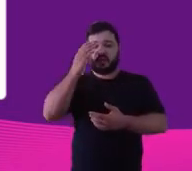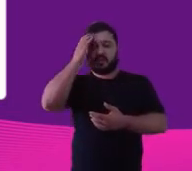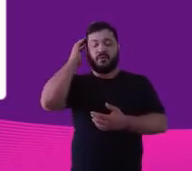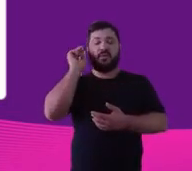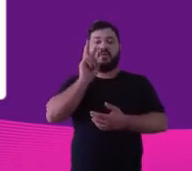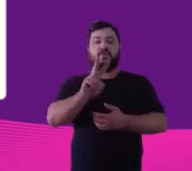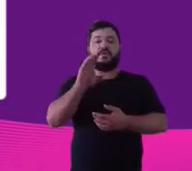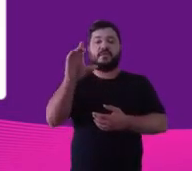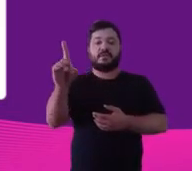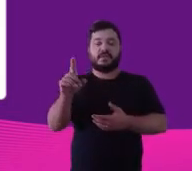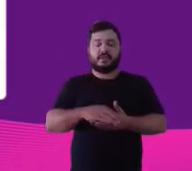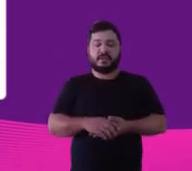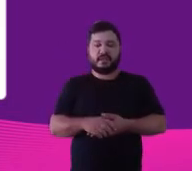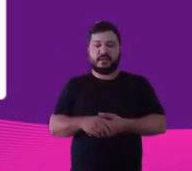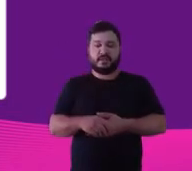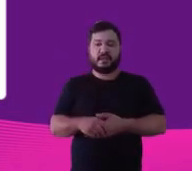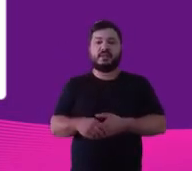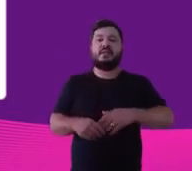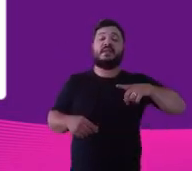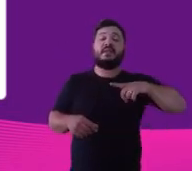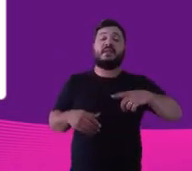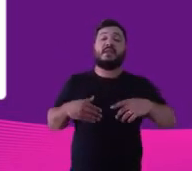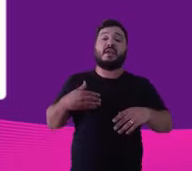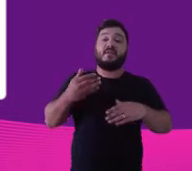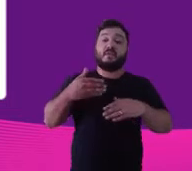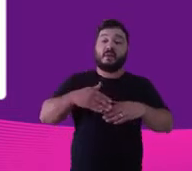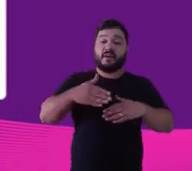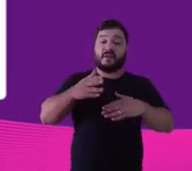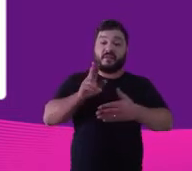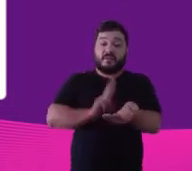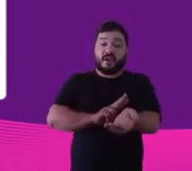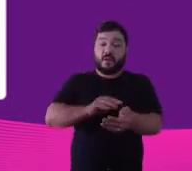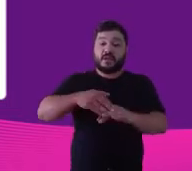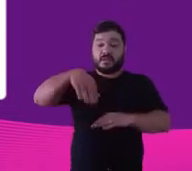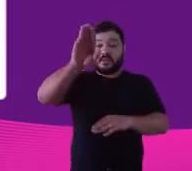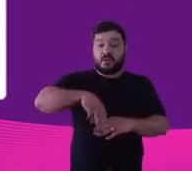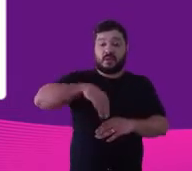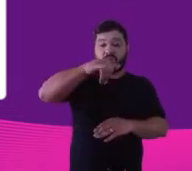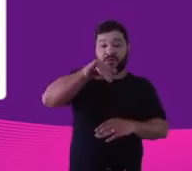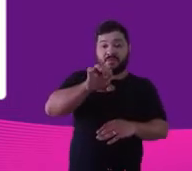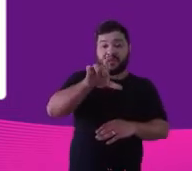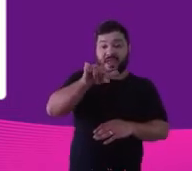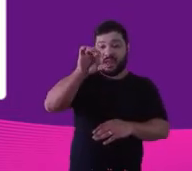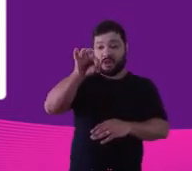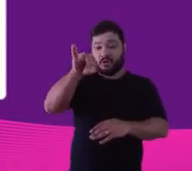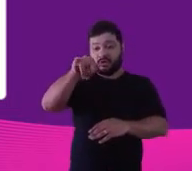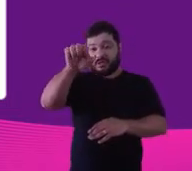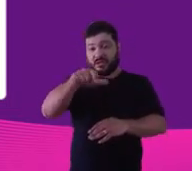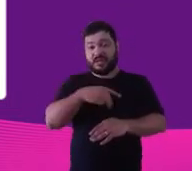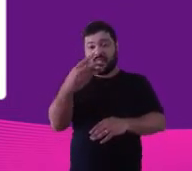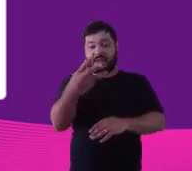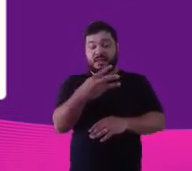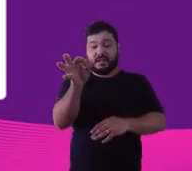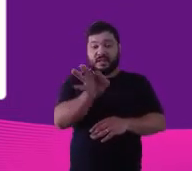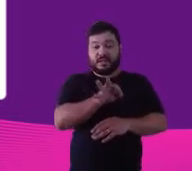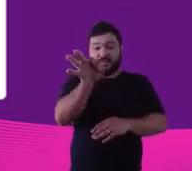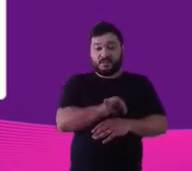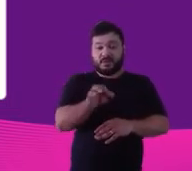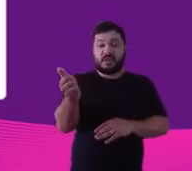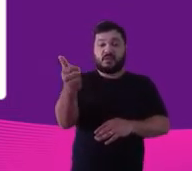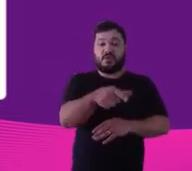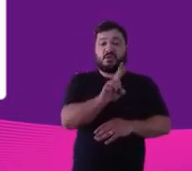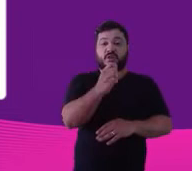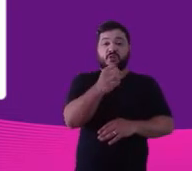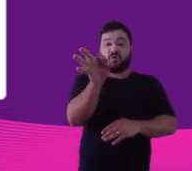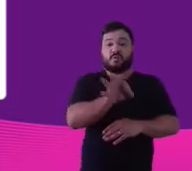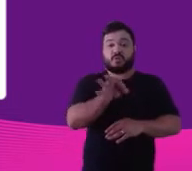a ver a a teve uma frequência maior de Melo toxicidade com trinta e três por cento de neutropenia conta de